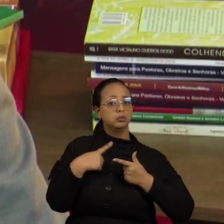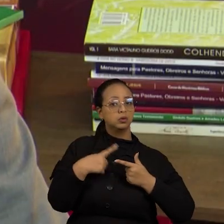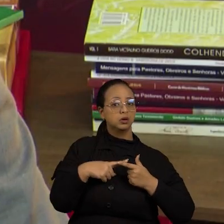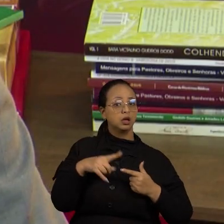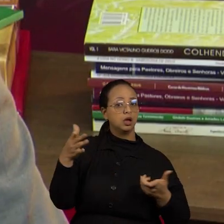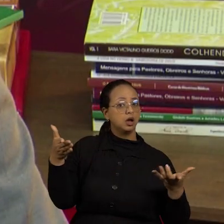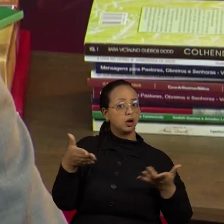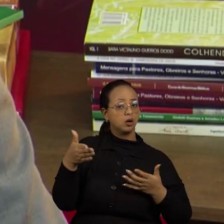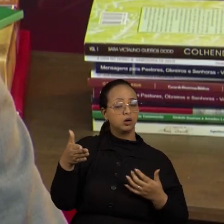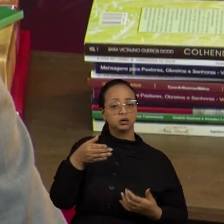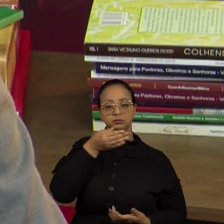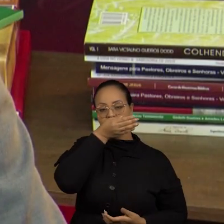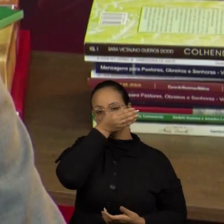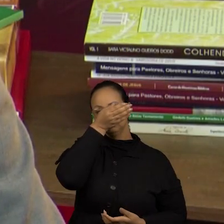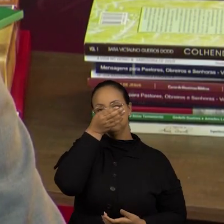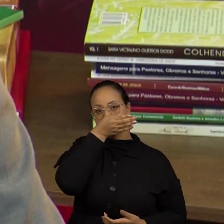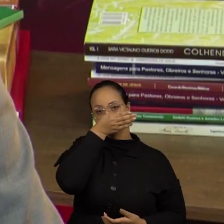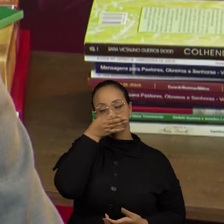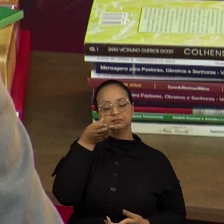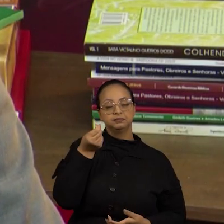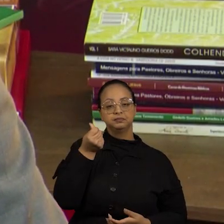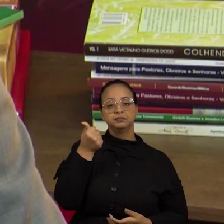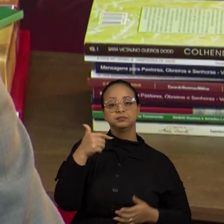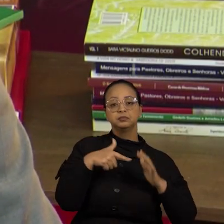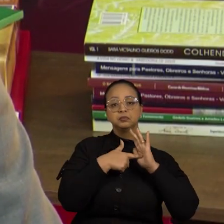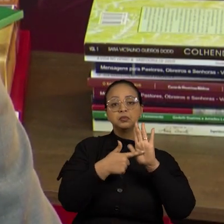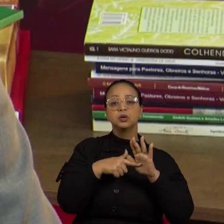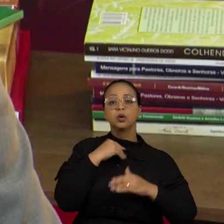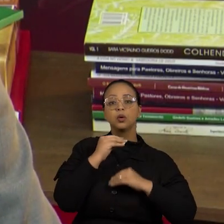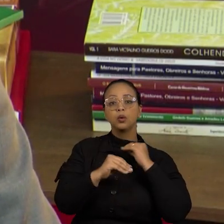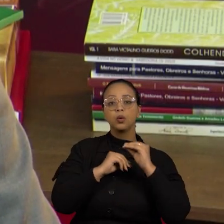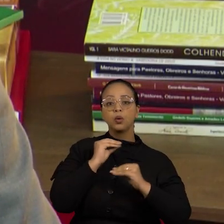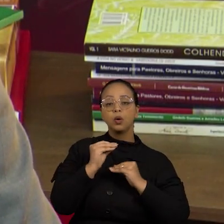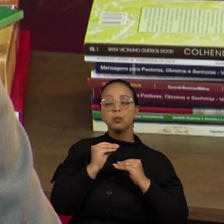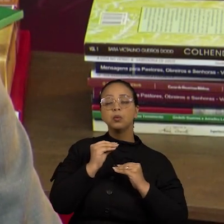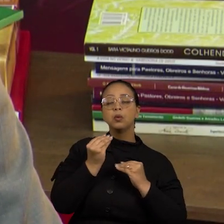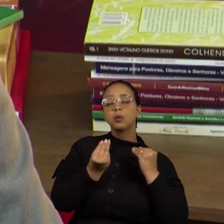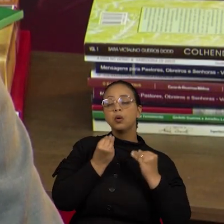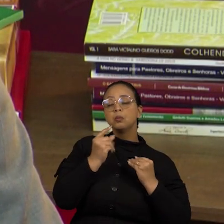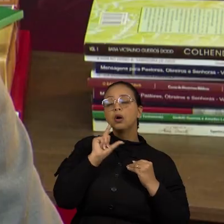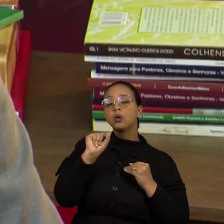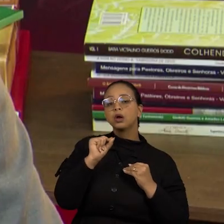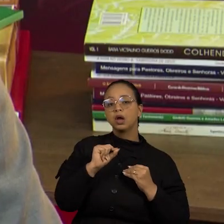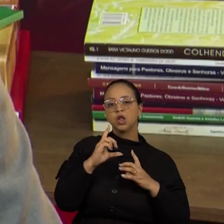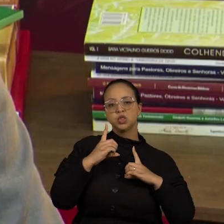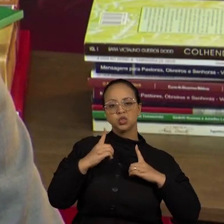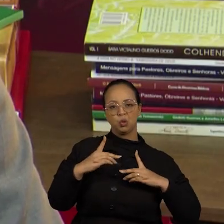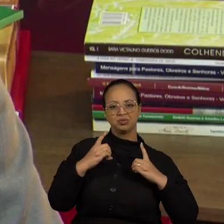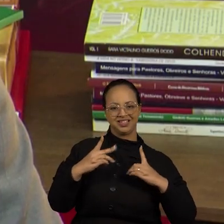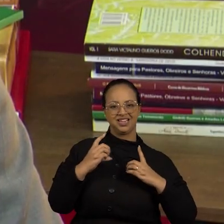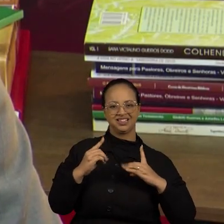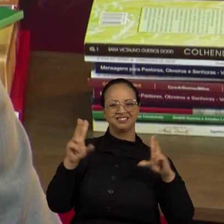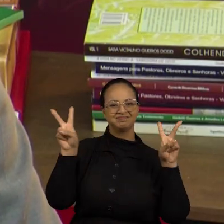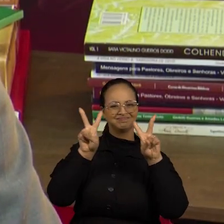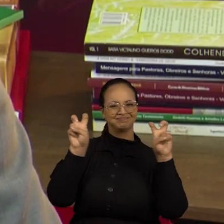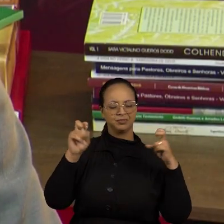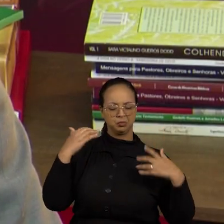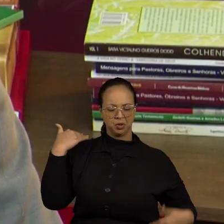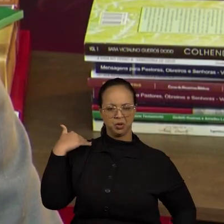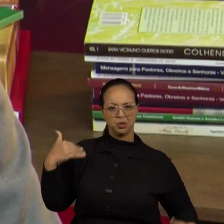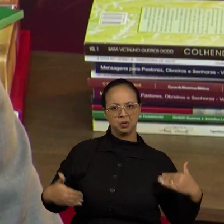aqui também algo muito importante para nós, que é a doutrina de corpo. Sim. Hoje a gente vê no